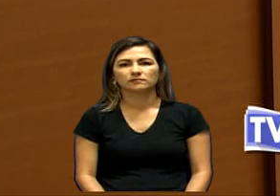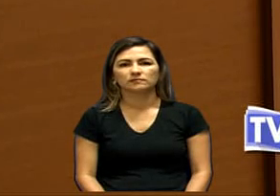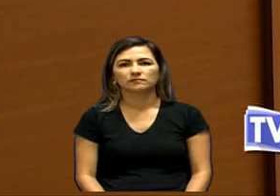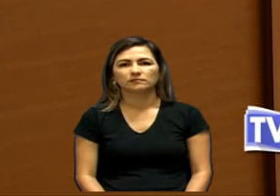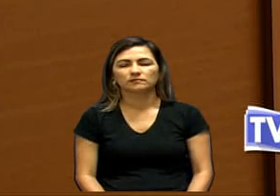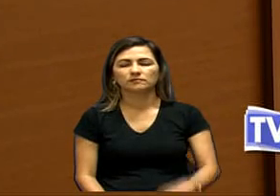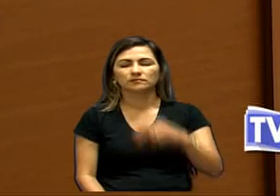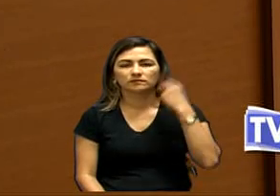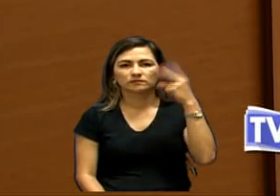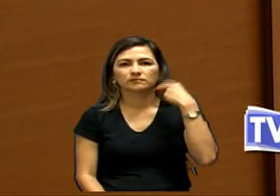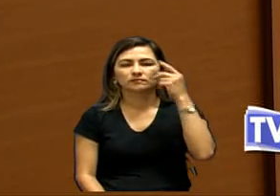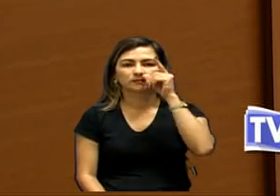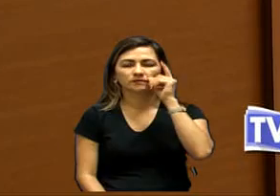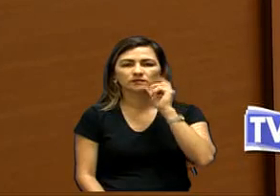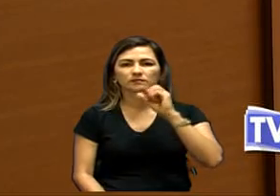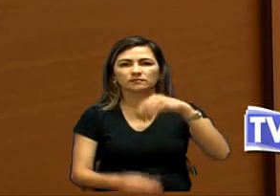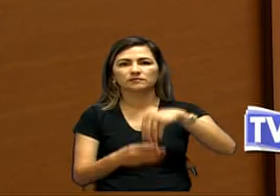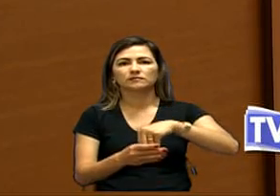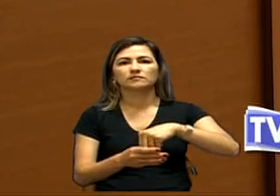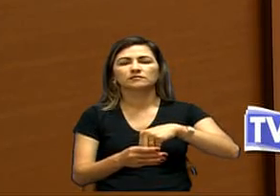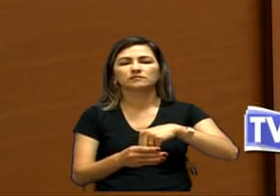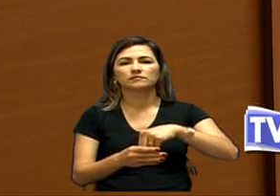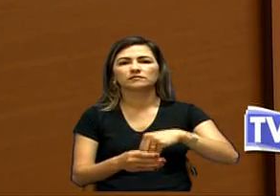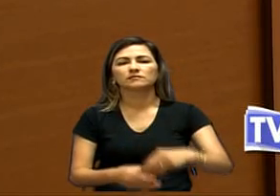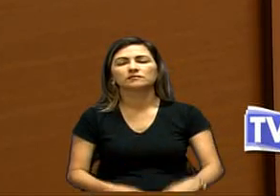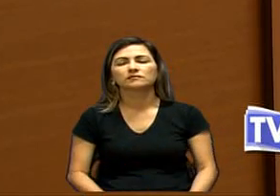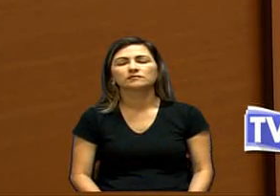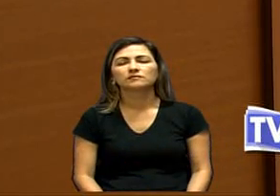Voto, vereador Luiz Santos.